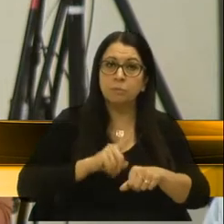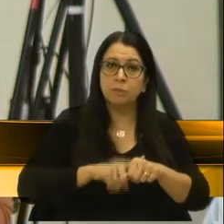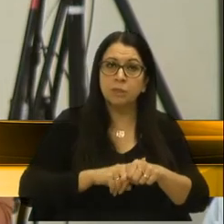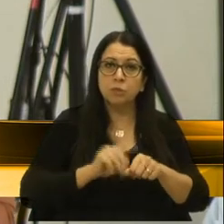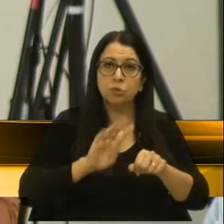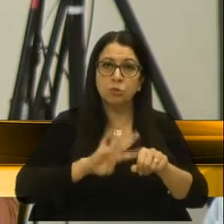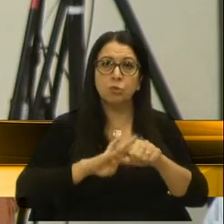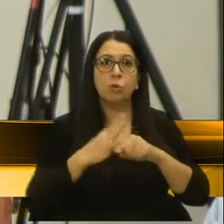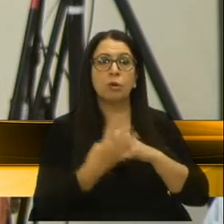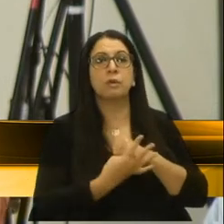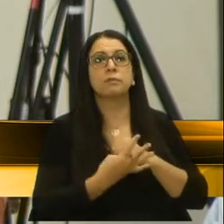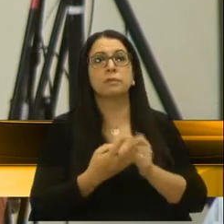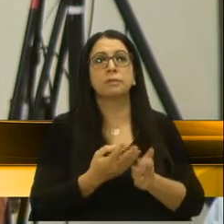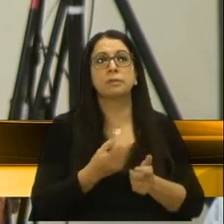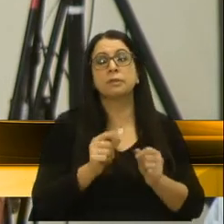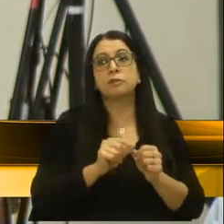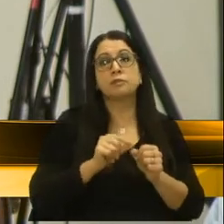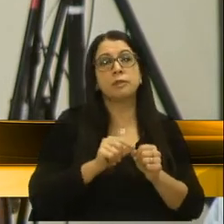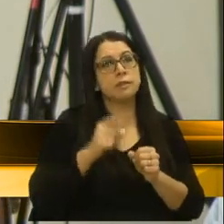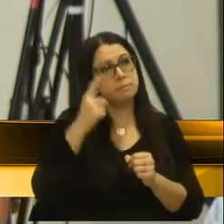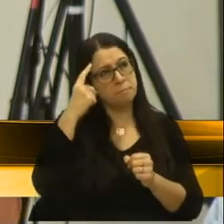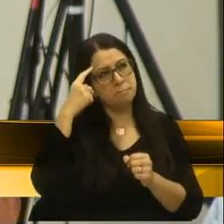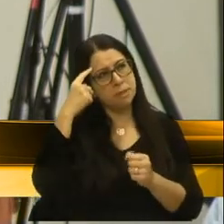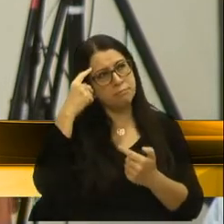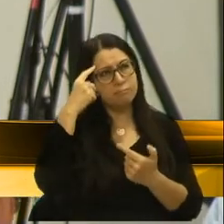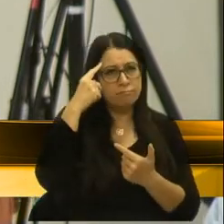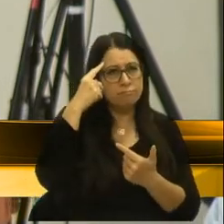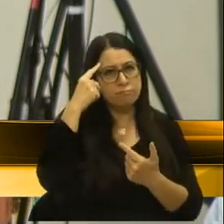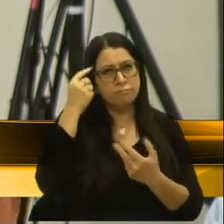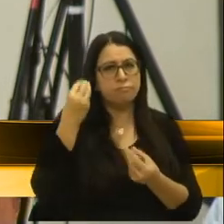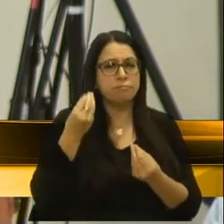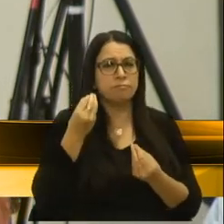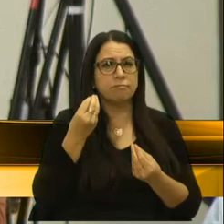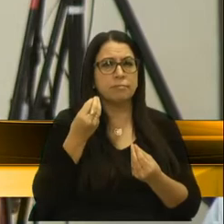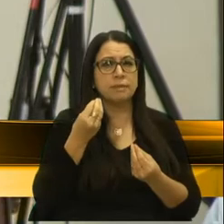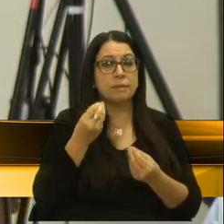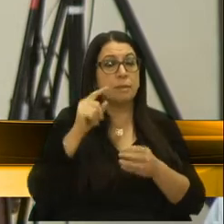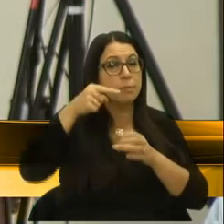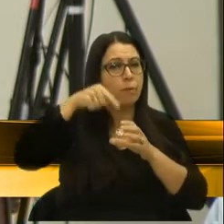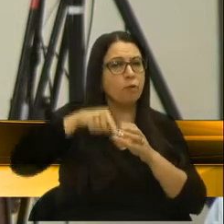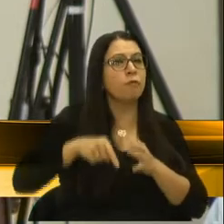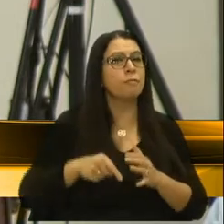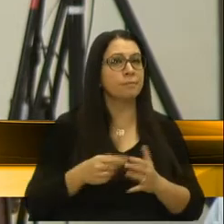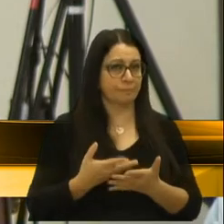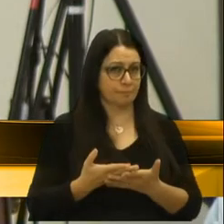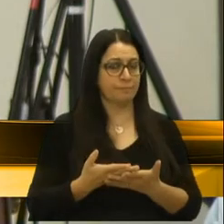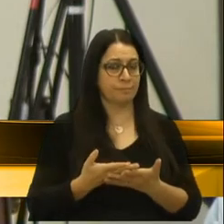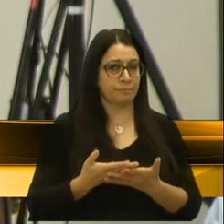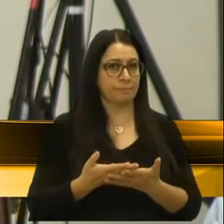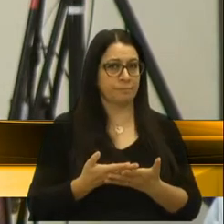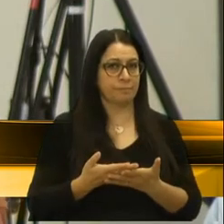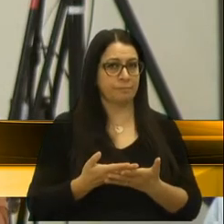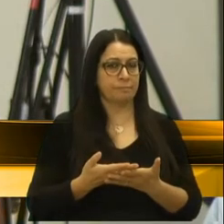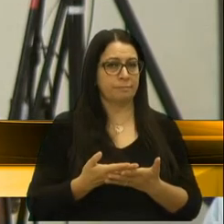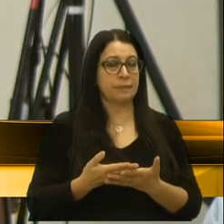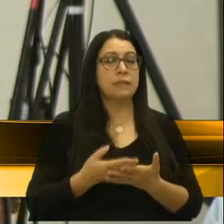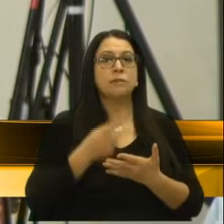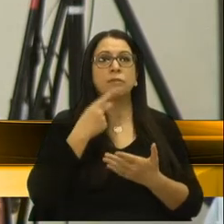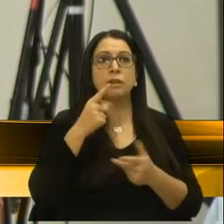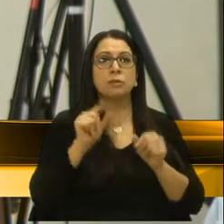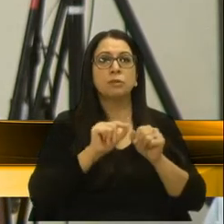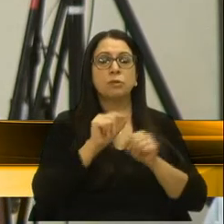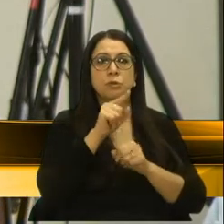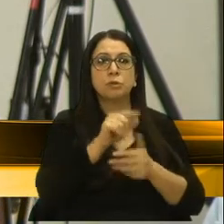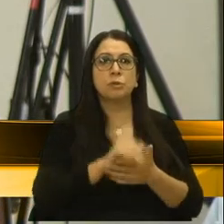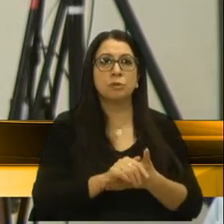coronavírus, ele nos fazem pensar de uma forma mais profunda. Em se tratando dessa